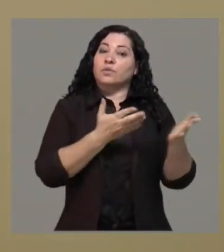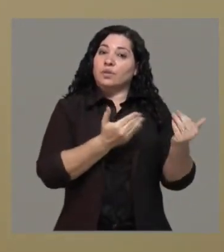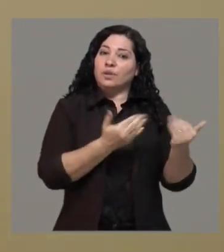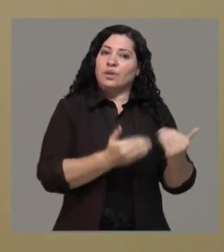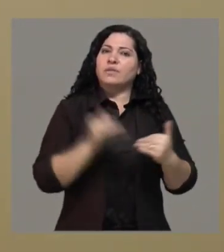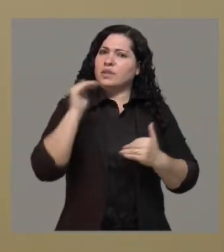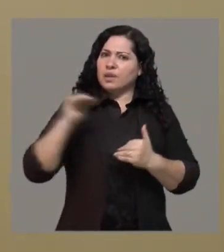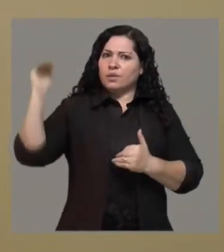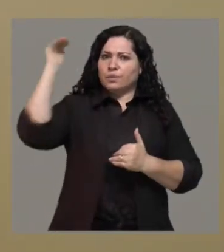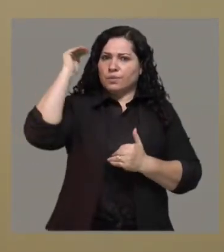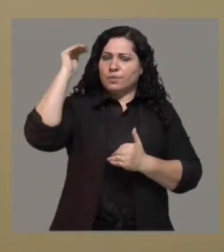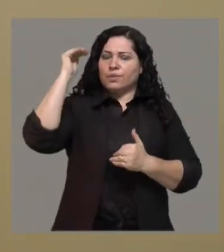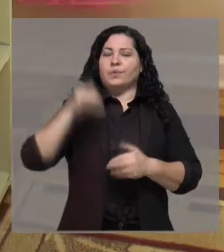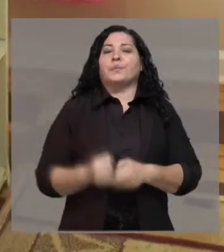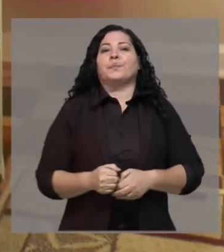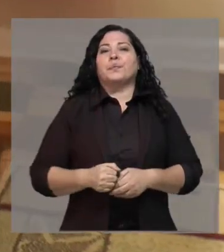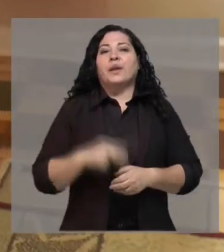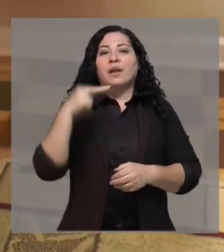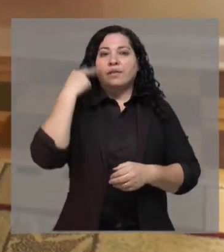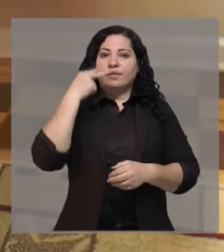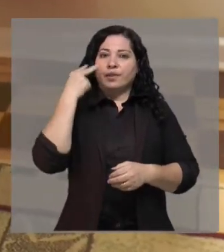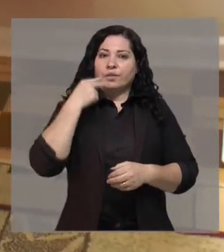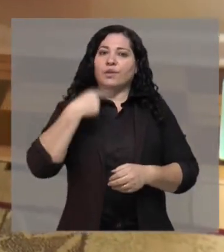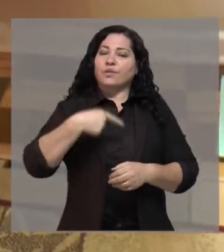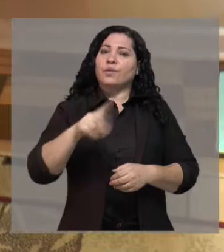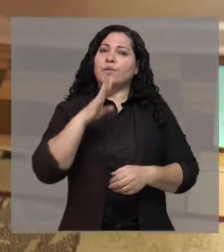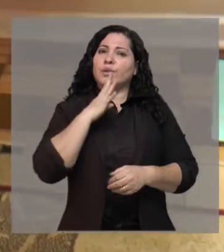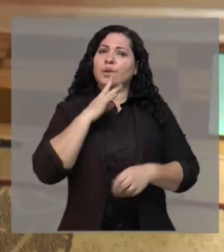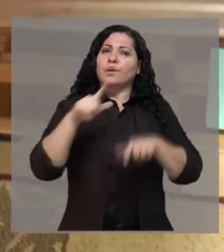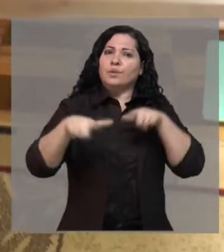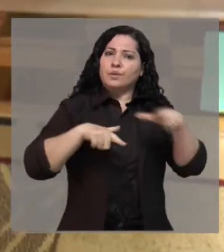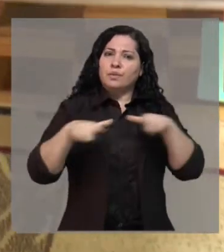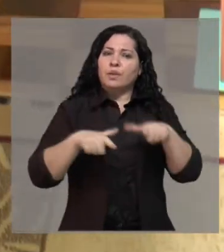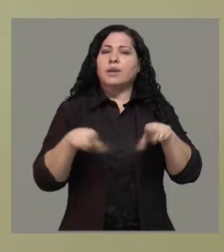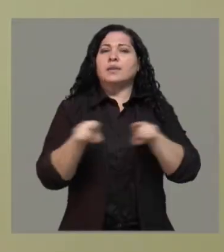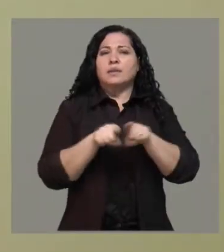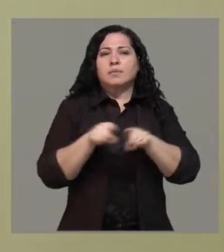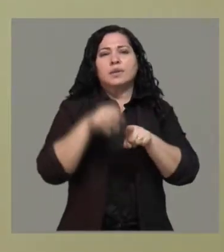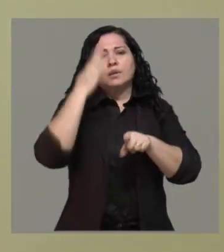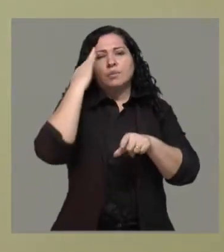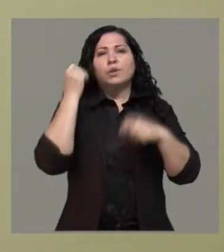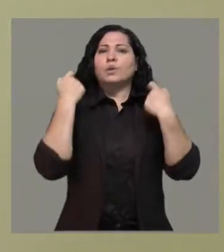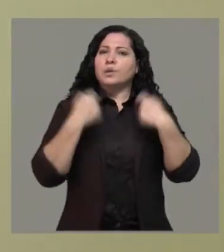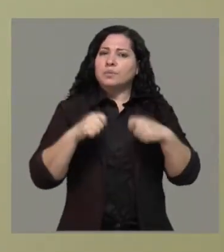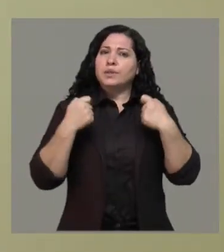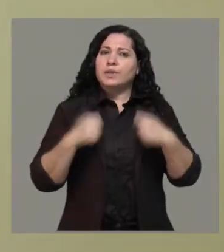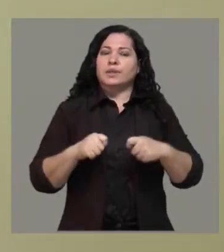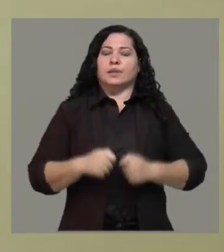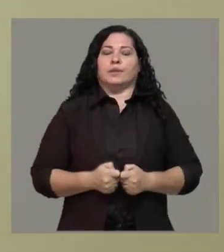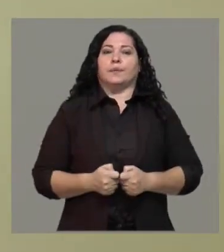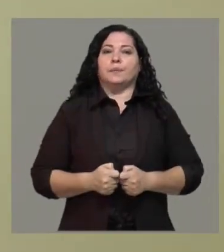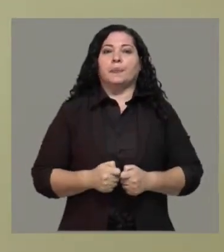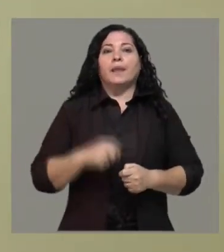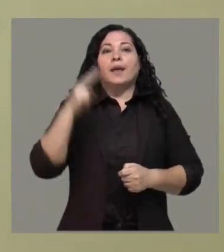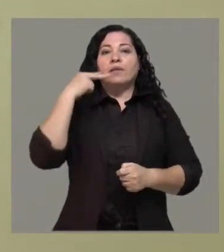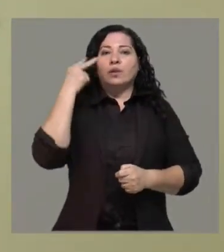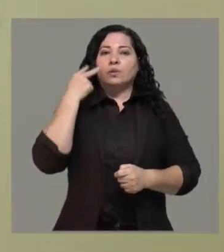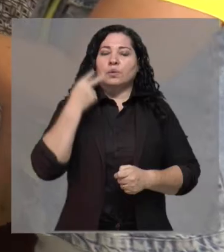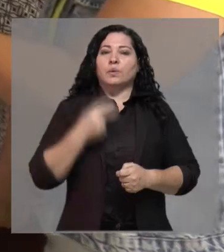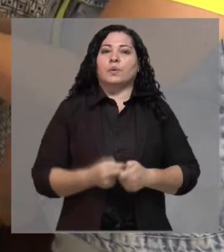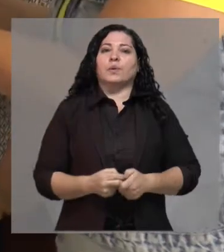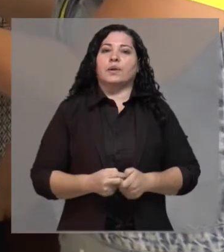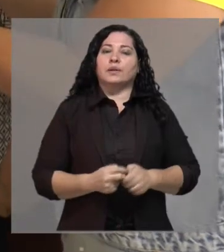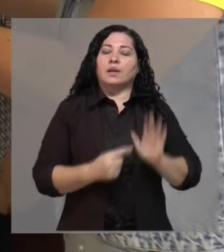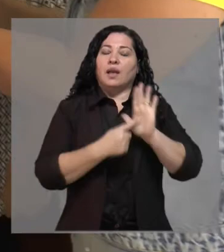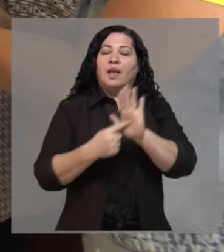e Adulto. A parlamentar foi conhecer o trabalho do núcleo e também verificar as necessidades do local. A vereadora